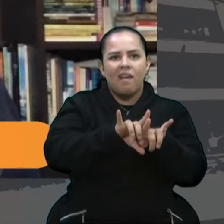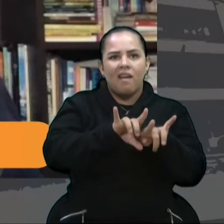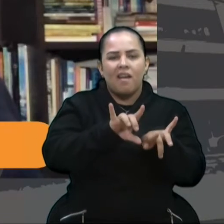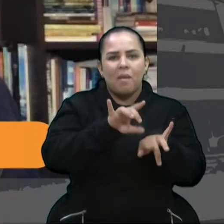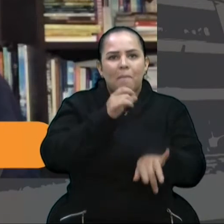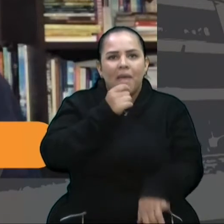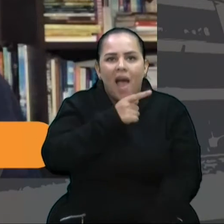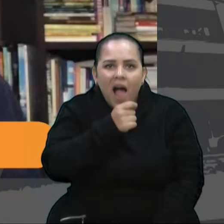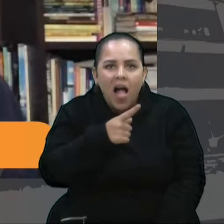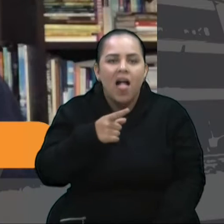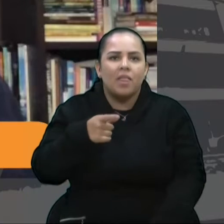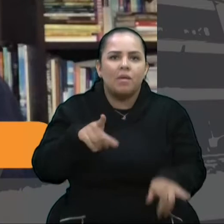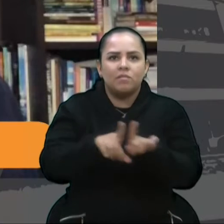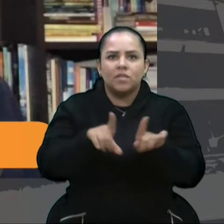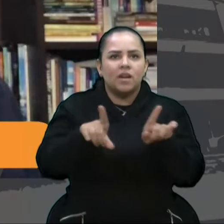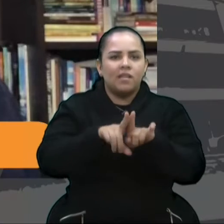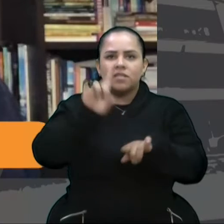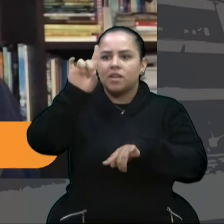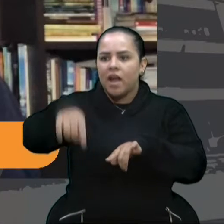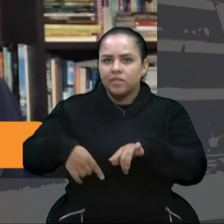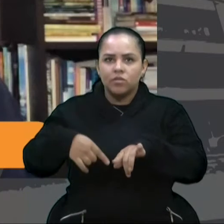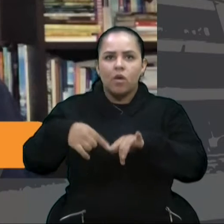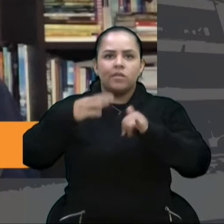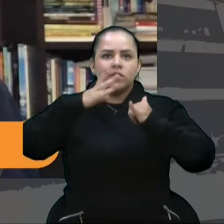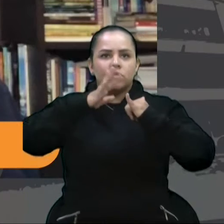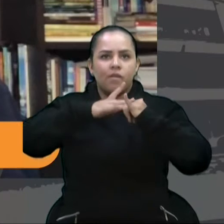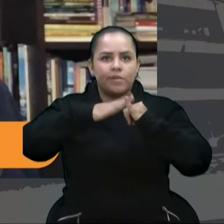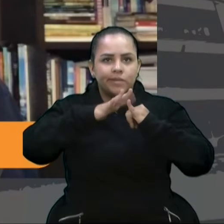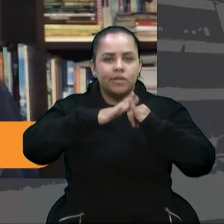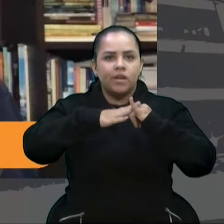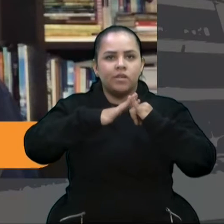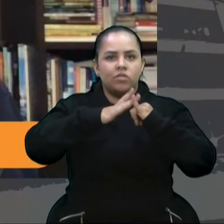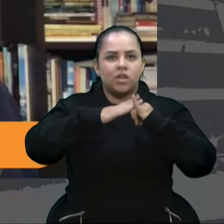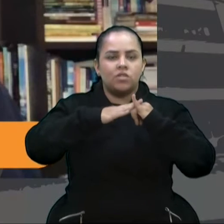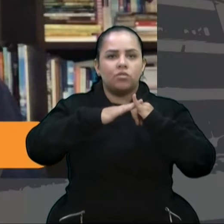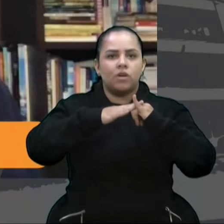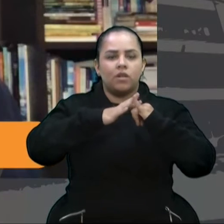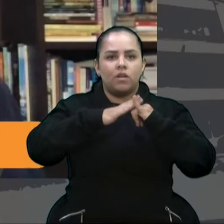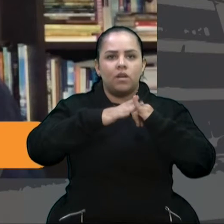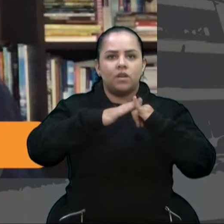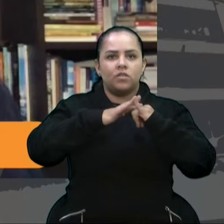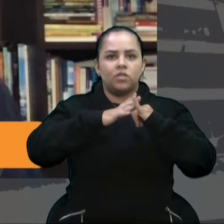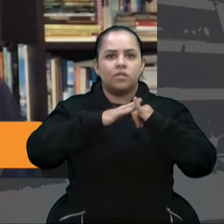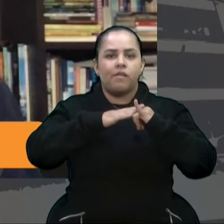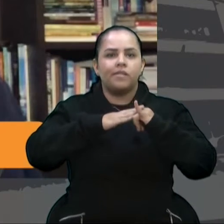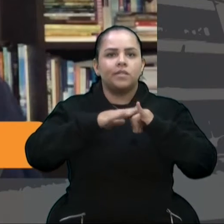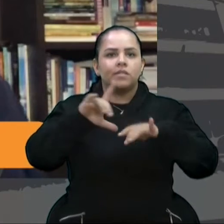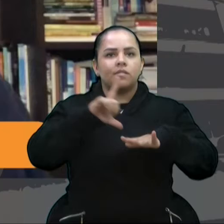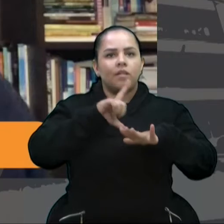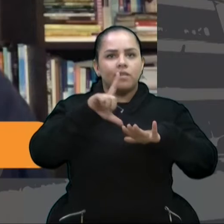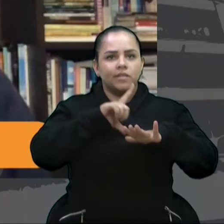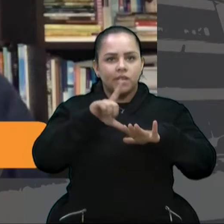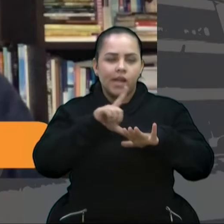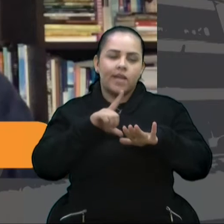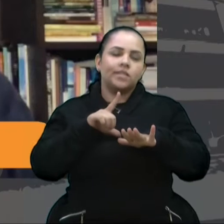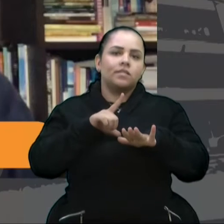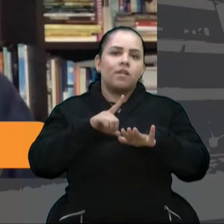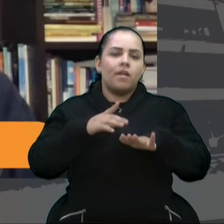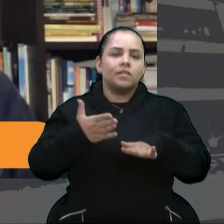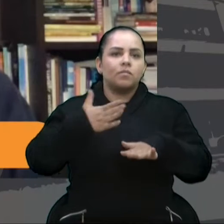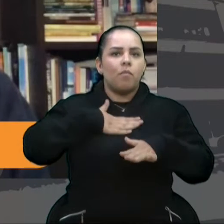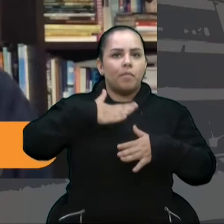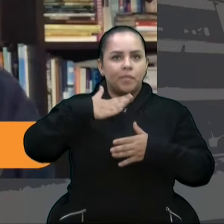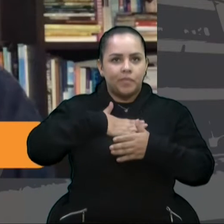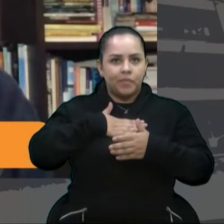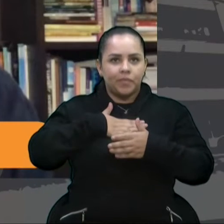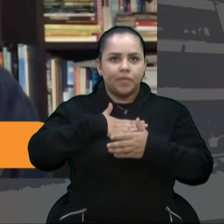sim. Então, eu tenho um compromisso com um canal que me aloja, que me hospeda. Uhum.